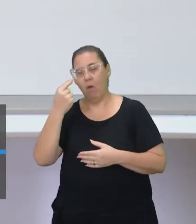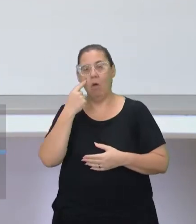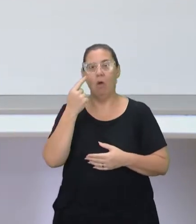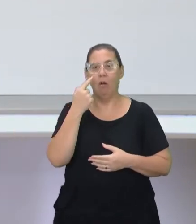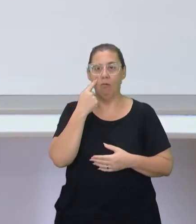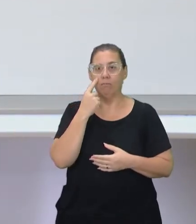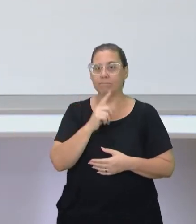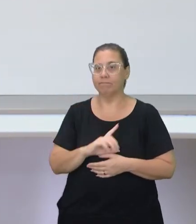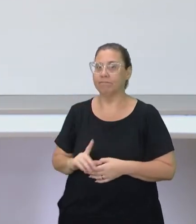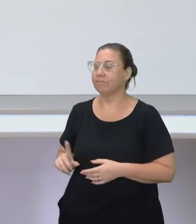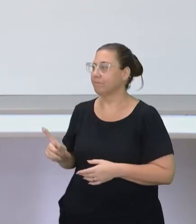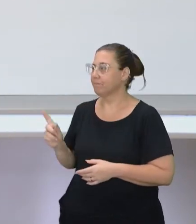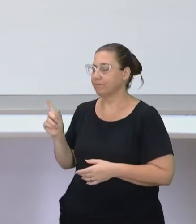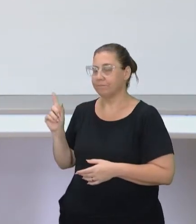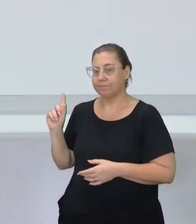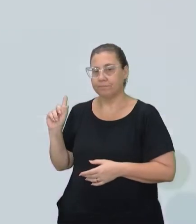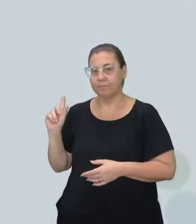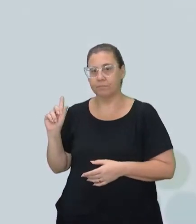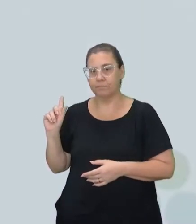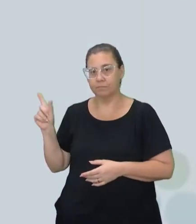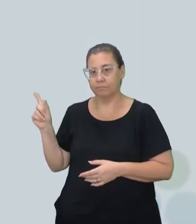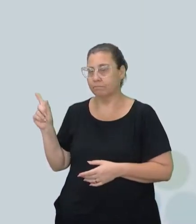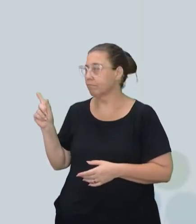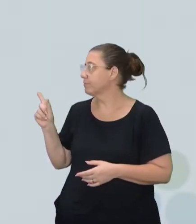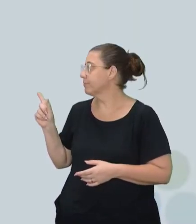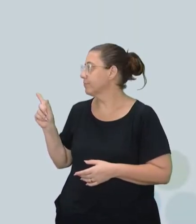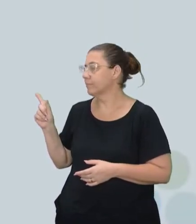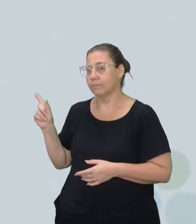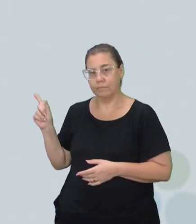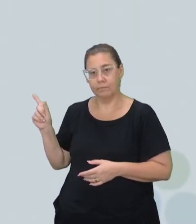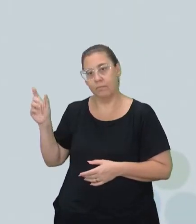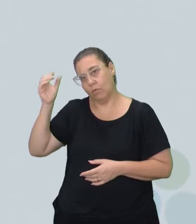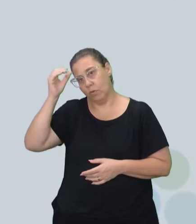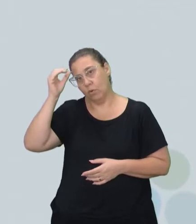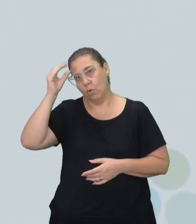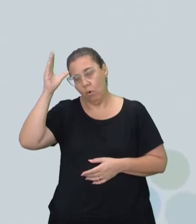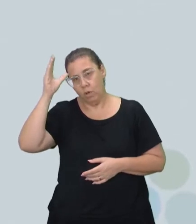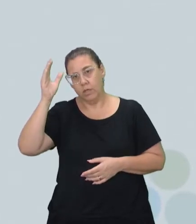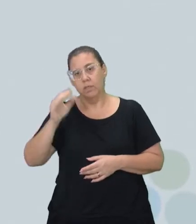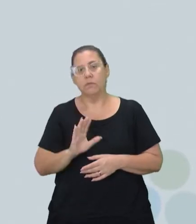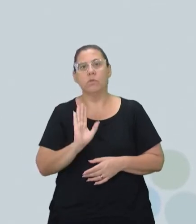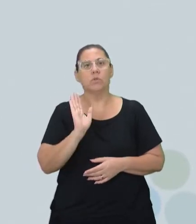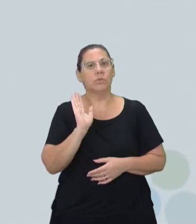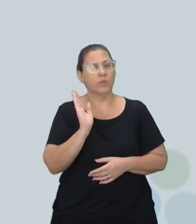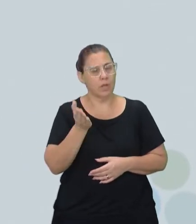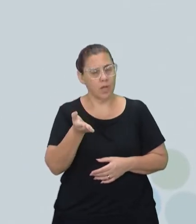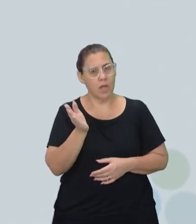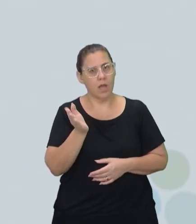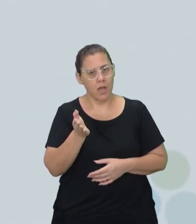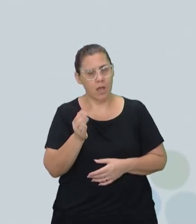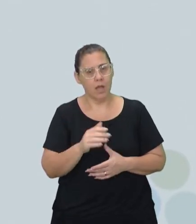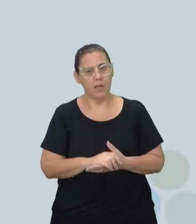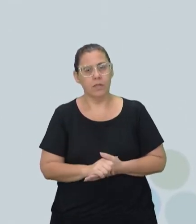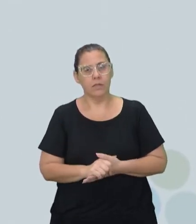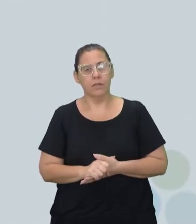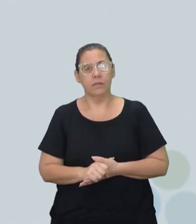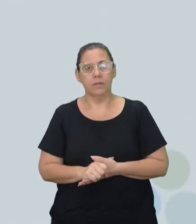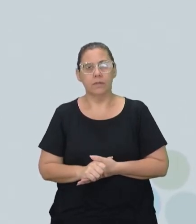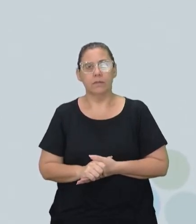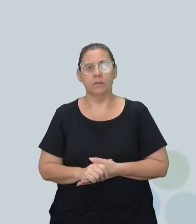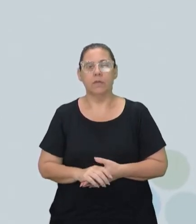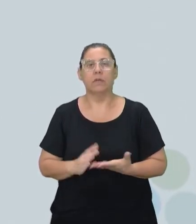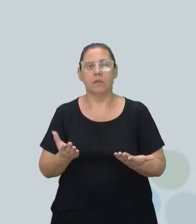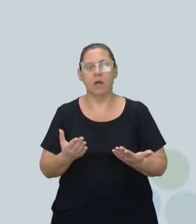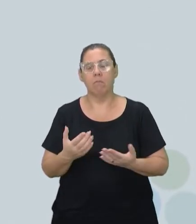tela, vamos ao nosso objeto do conhecimento. Esse objeto ele já está um pouco mais pormenorizado, né?